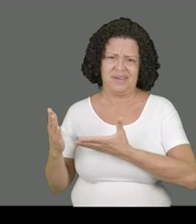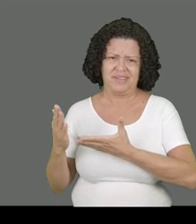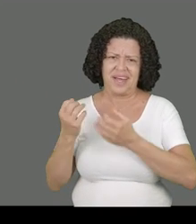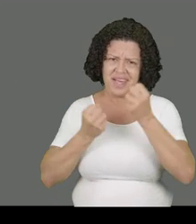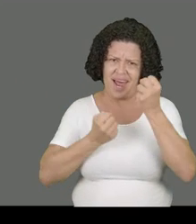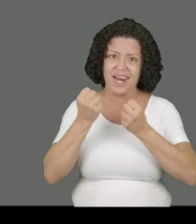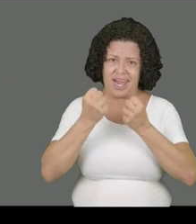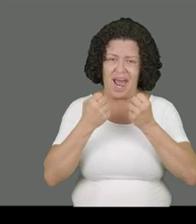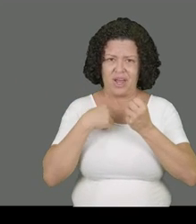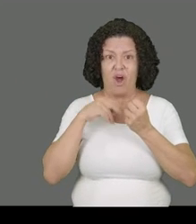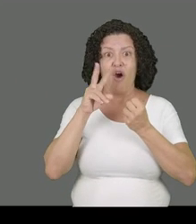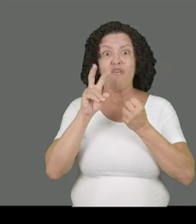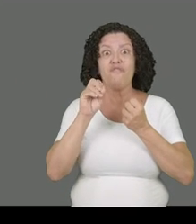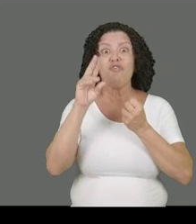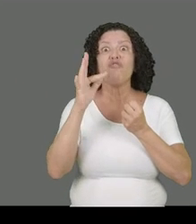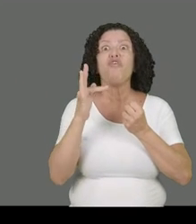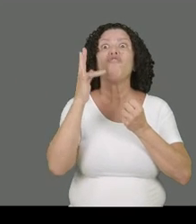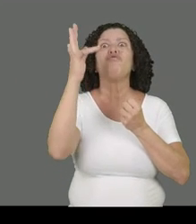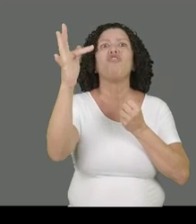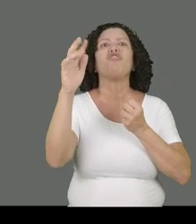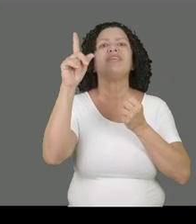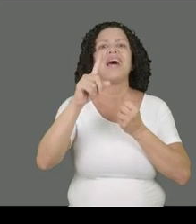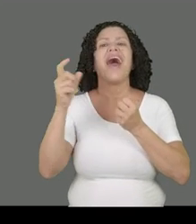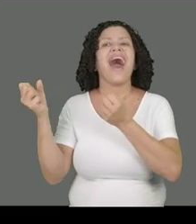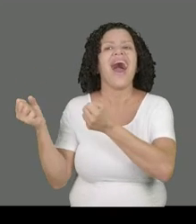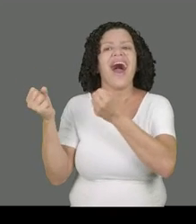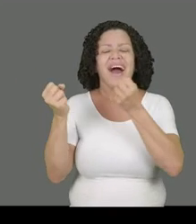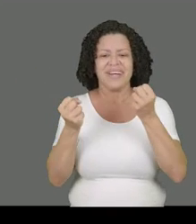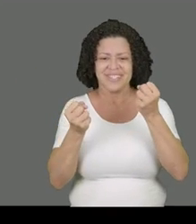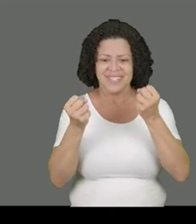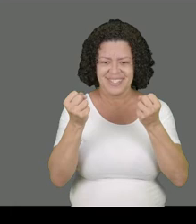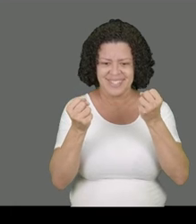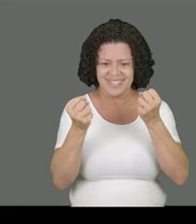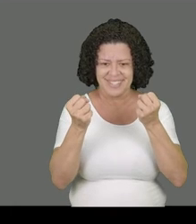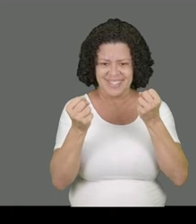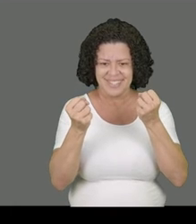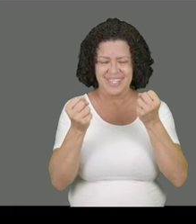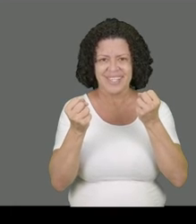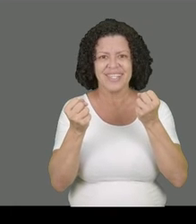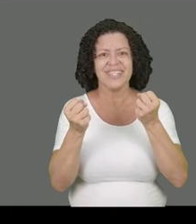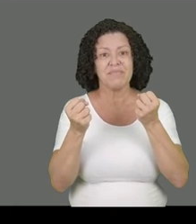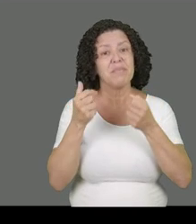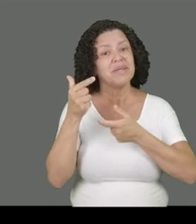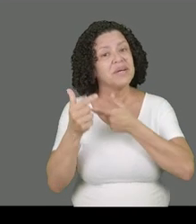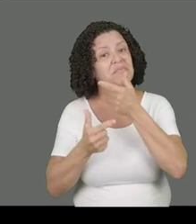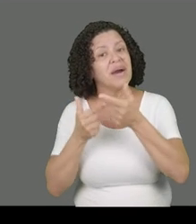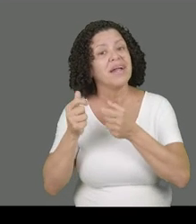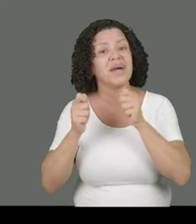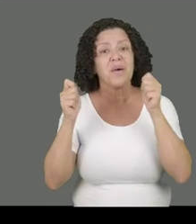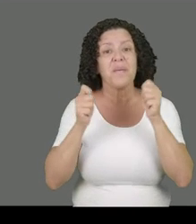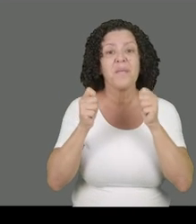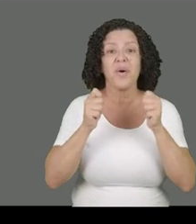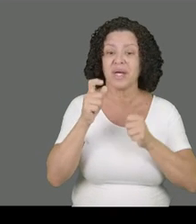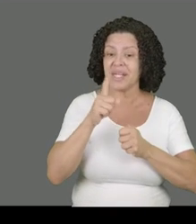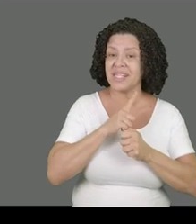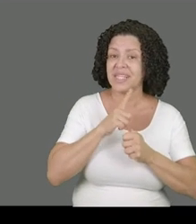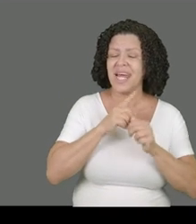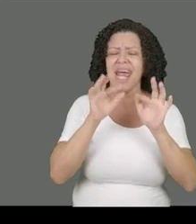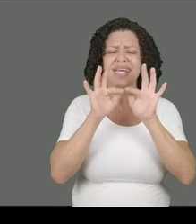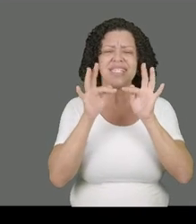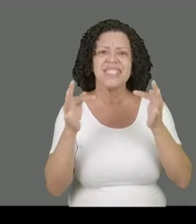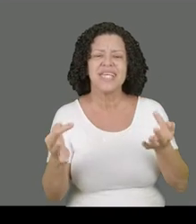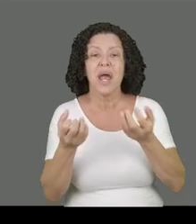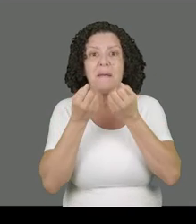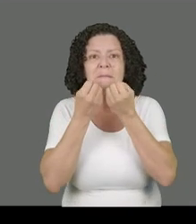então. Aquele carro que eu vou ter, esse carro que vai chegar até a mim é o carro que eu mereço, é o carro que eu posso